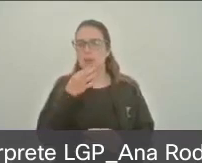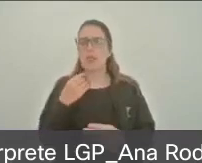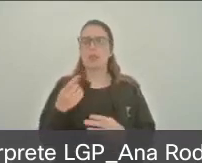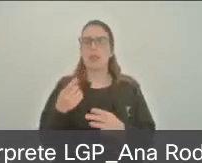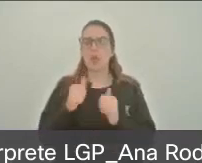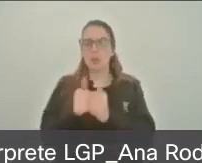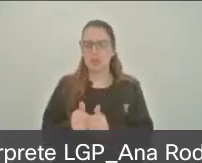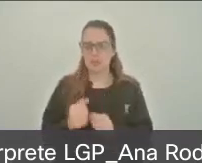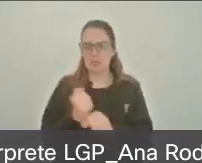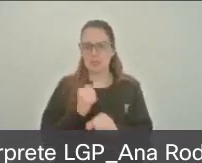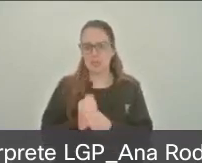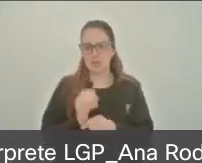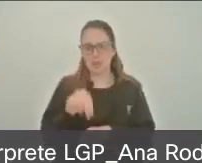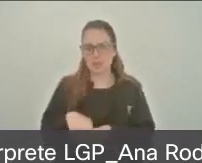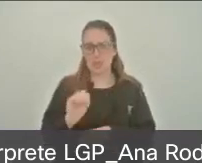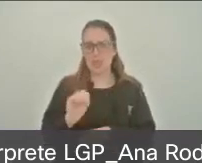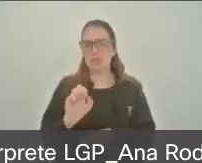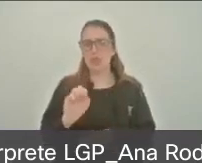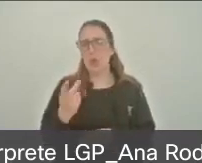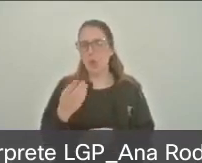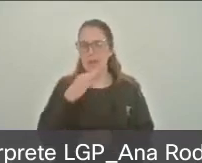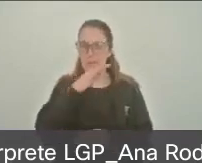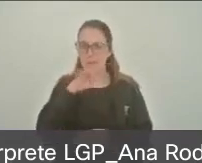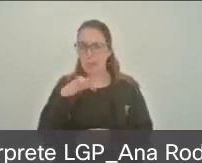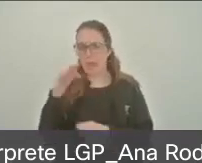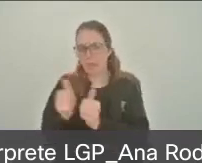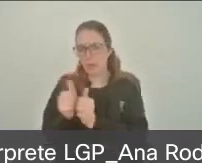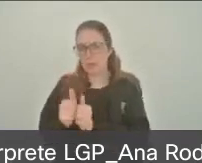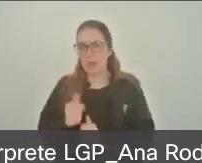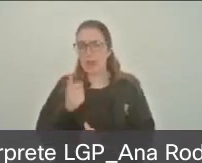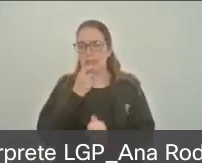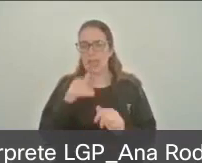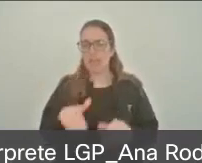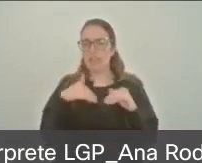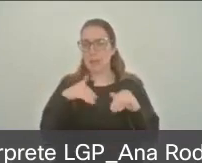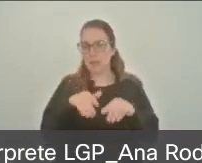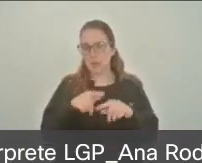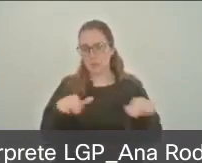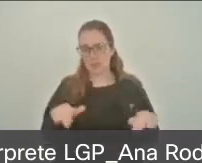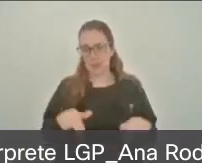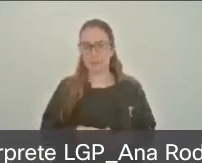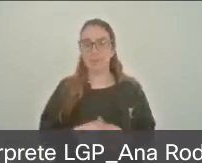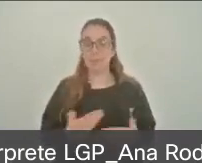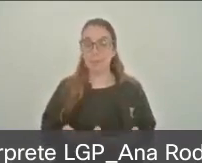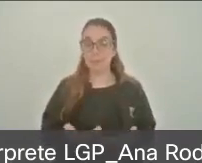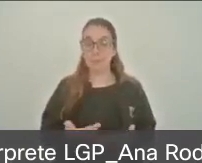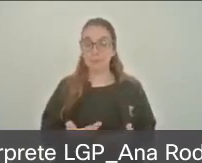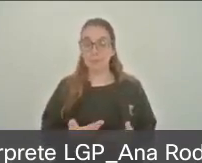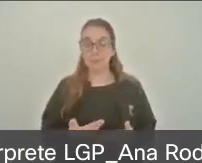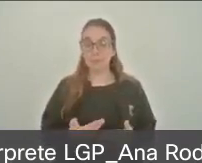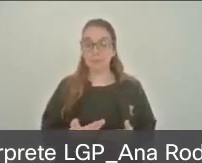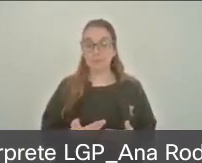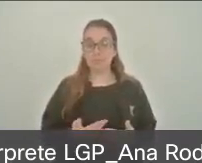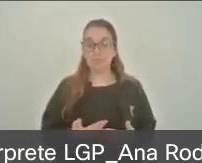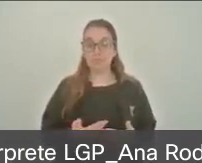SNS e o acompanhamento familiar em internamento hospitalar. Ora, como